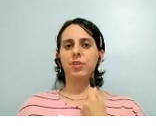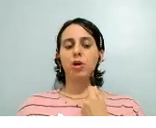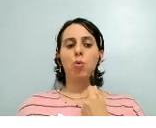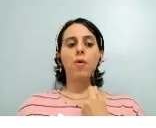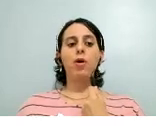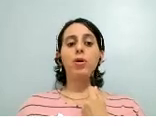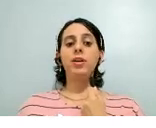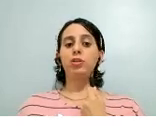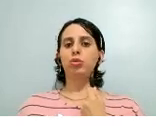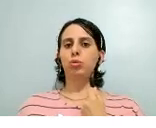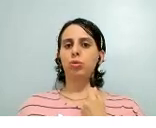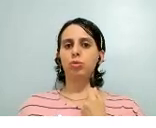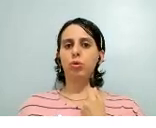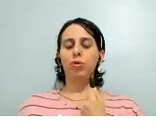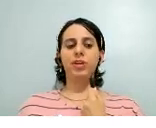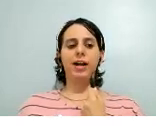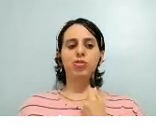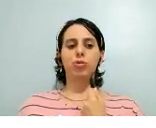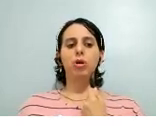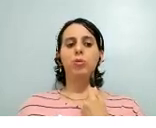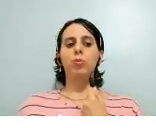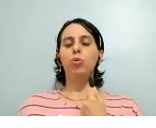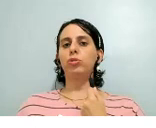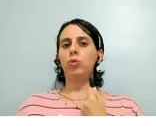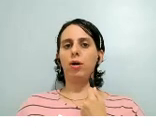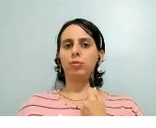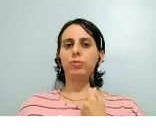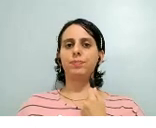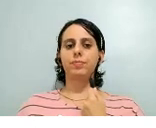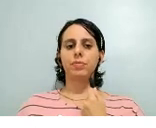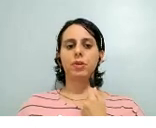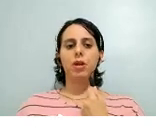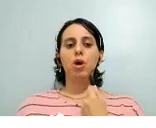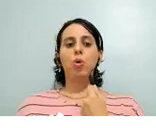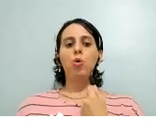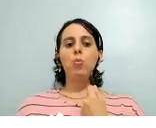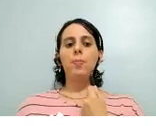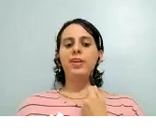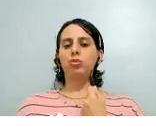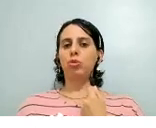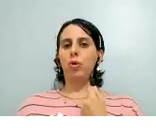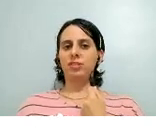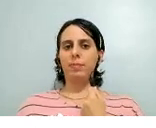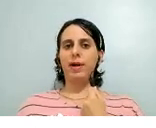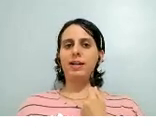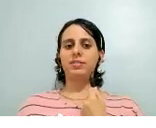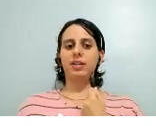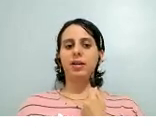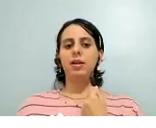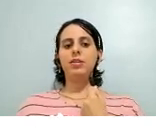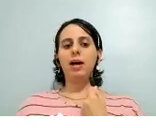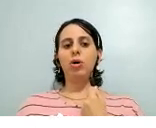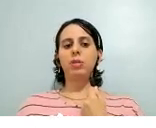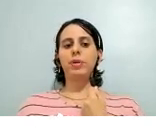máscara, qual é o risco do contágio? Muito alto. Uma pessoa sem